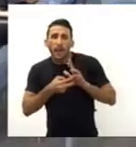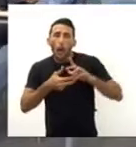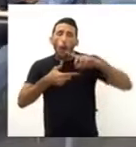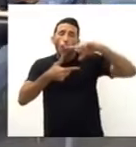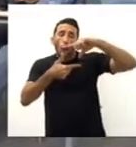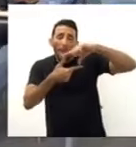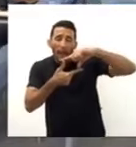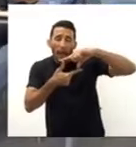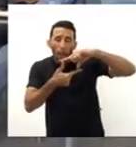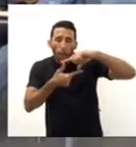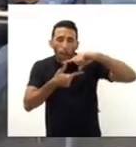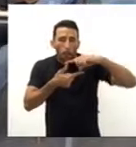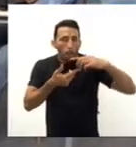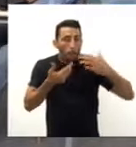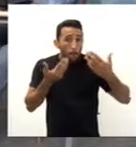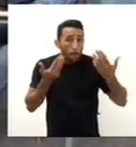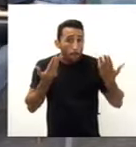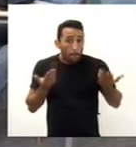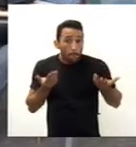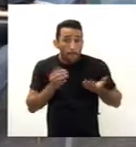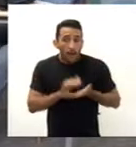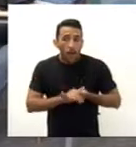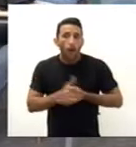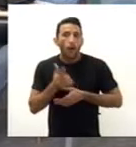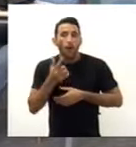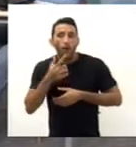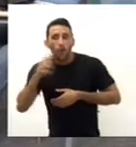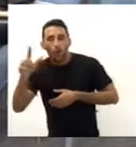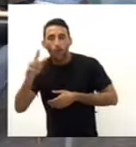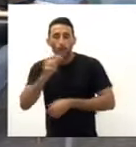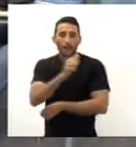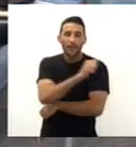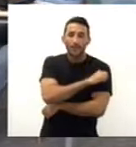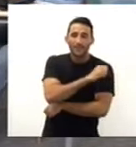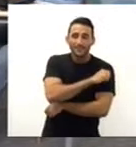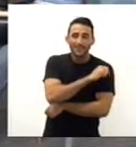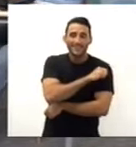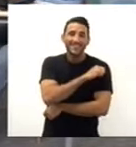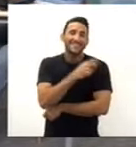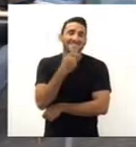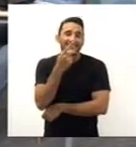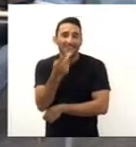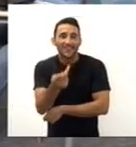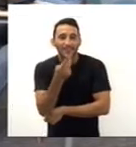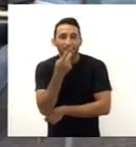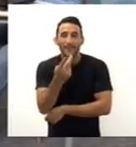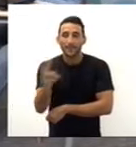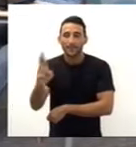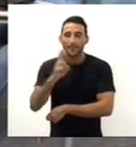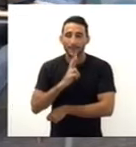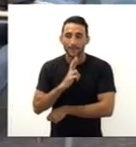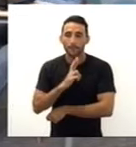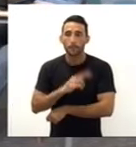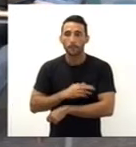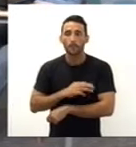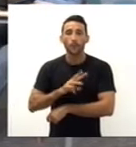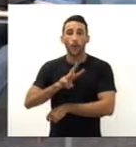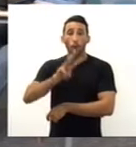Não. E a pergunta do Wellington, já emendando para você já comentar sobre as duas, por favor, é sobre o